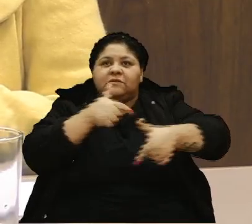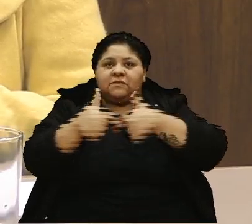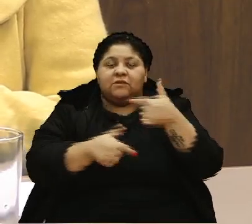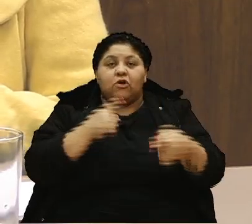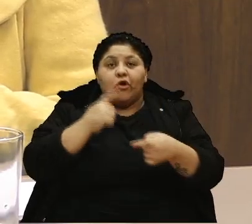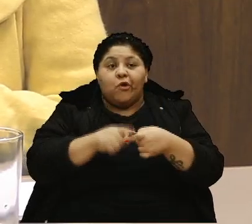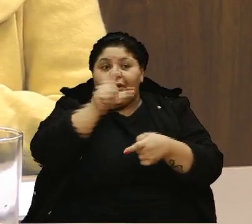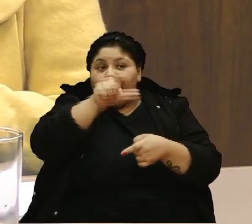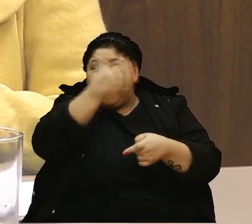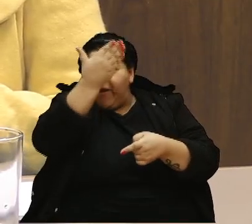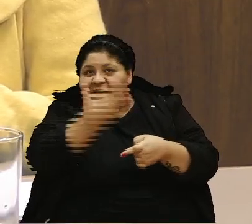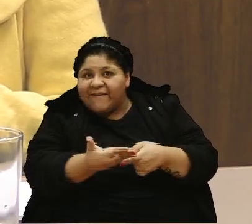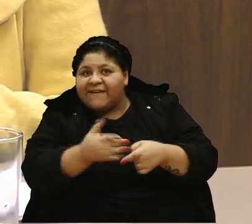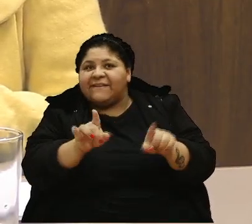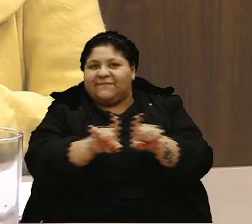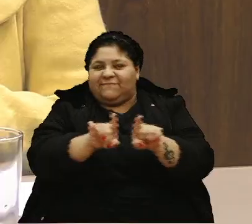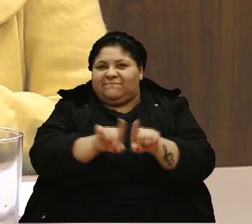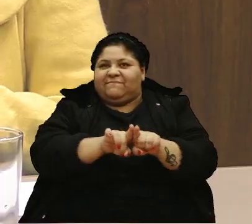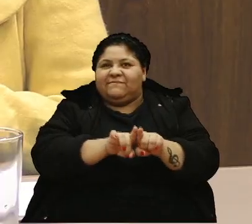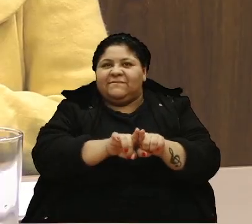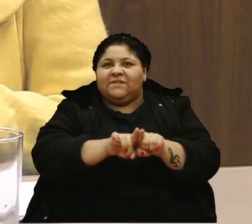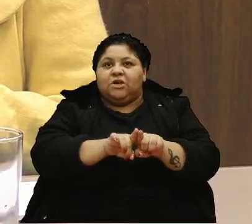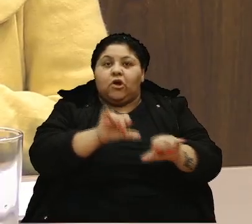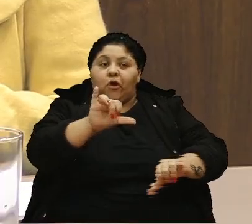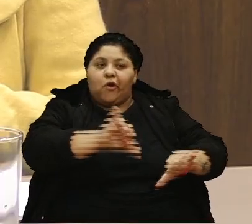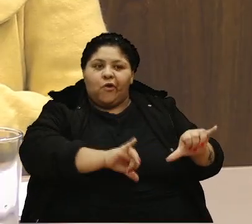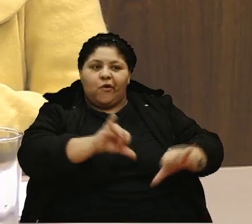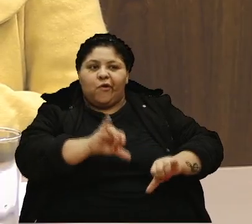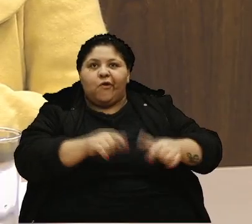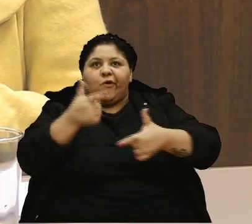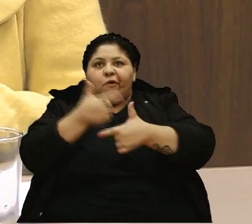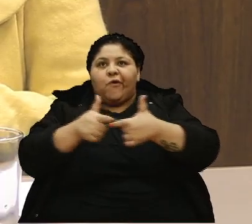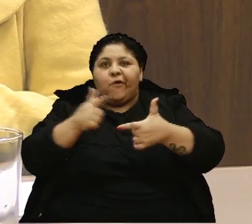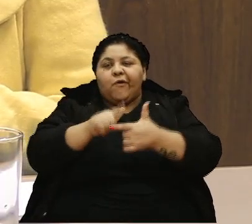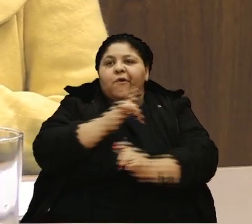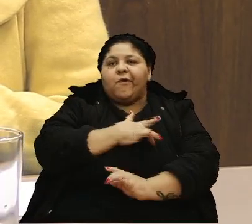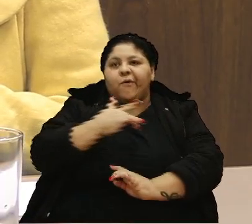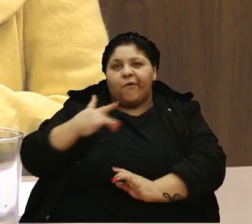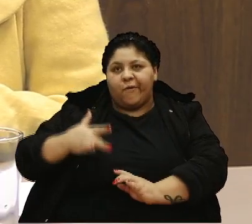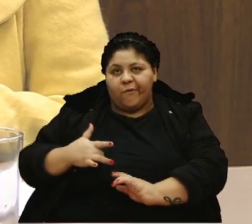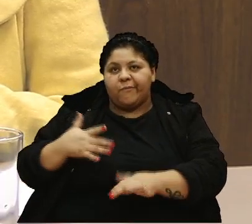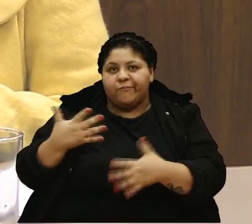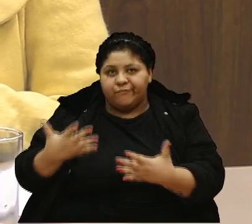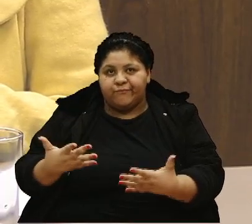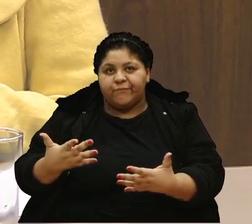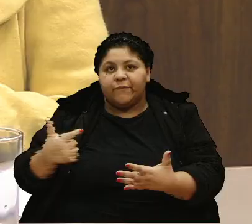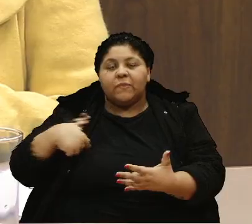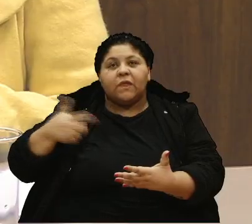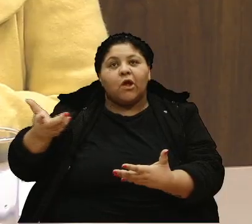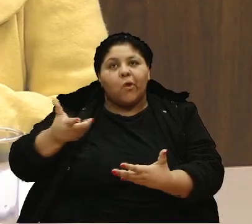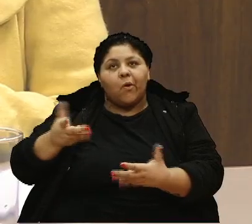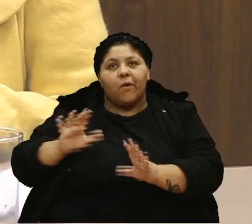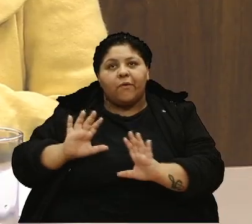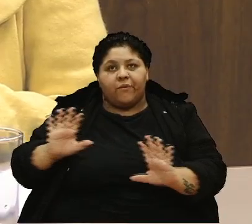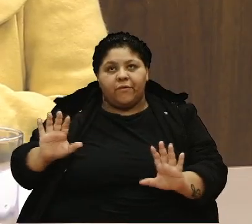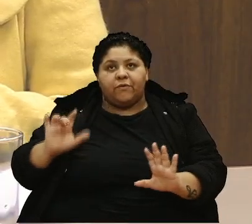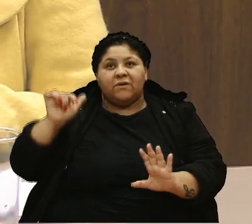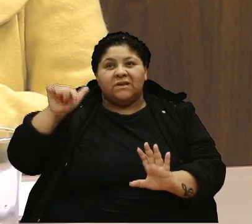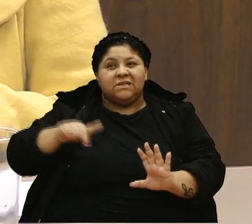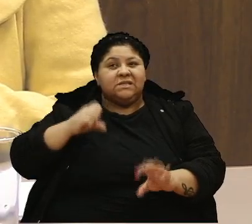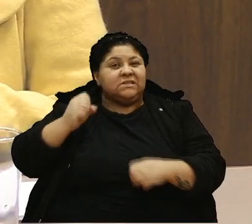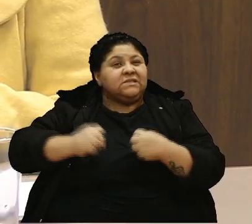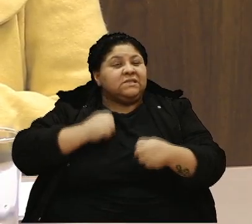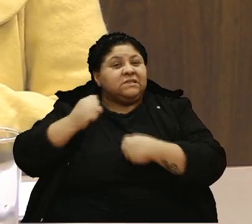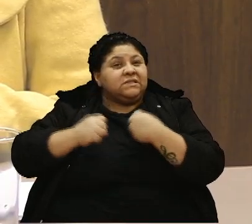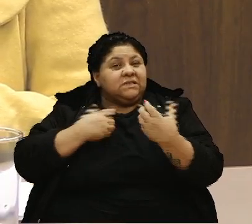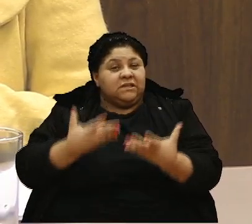aquela pessoa também está sofrendo com os gargalos da saúde. Então, eu quero deixar aqui essa